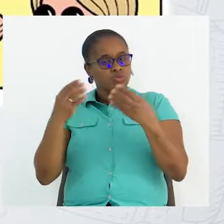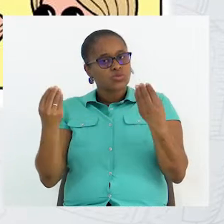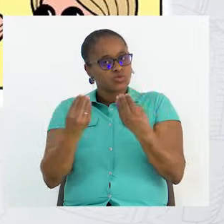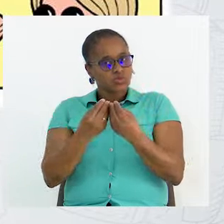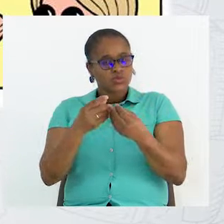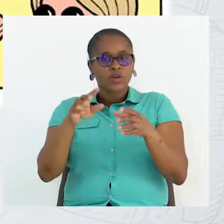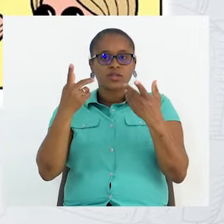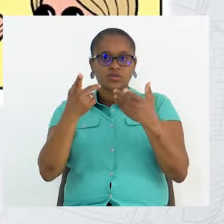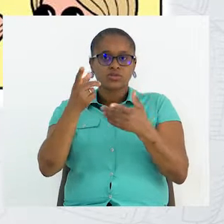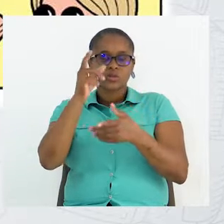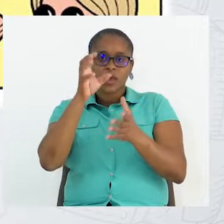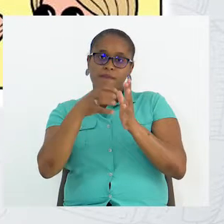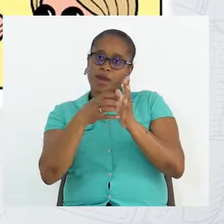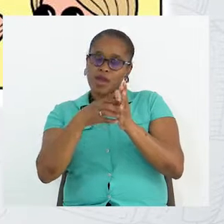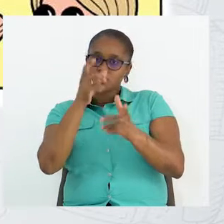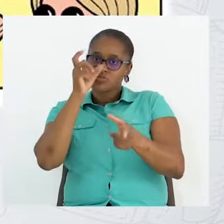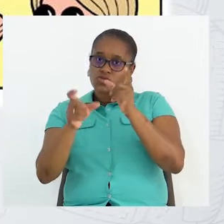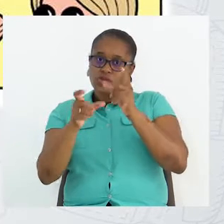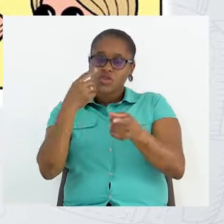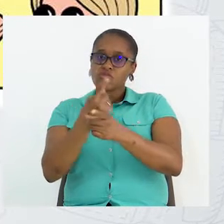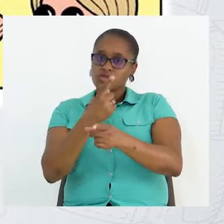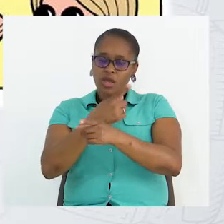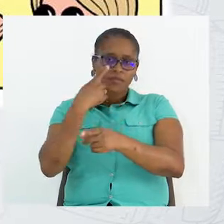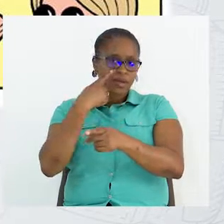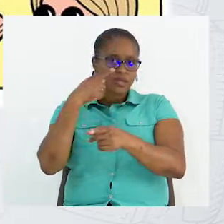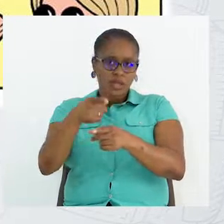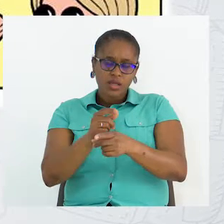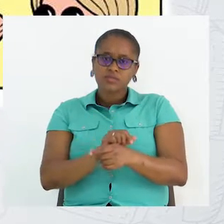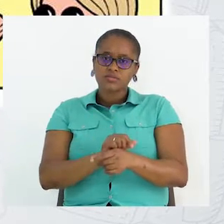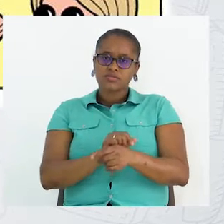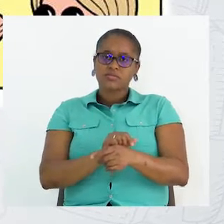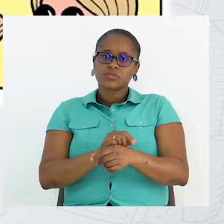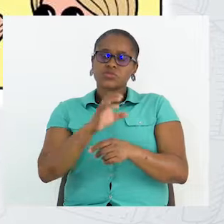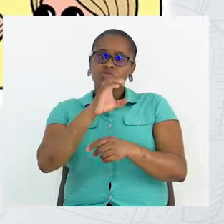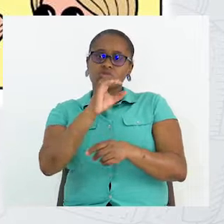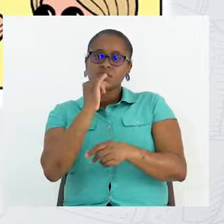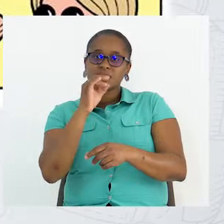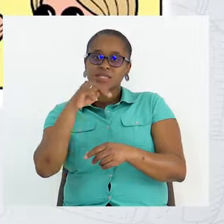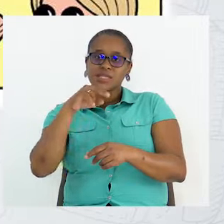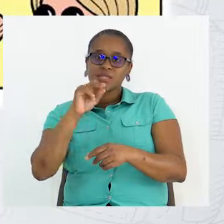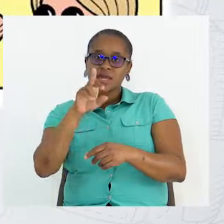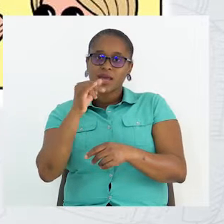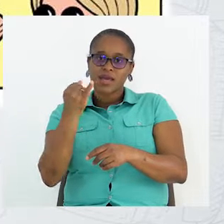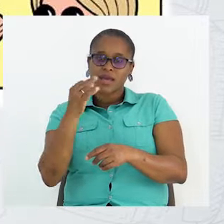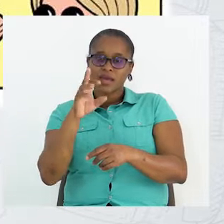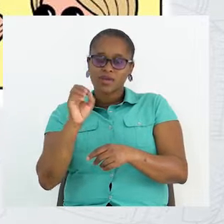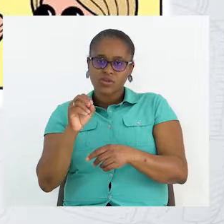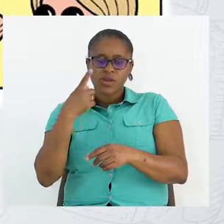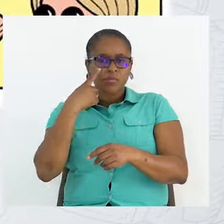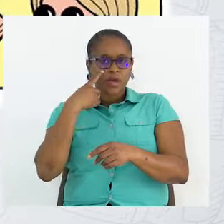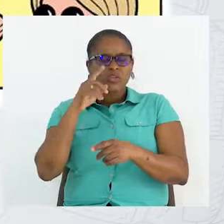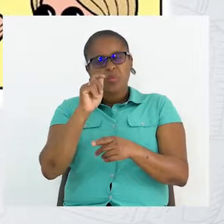as personagens ou os objetos aparecem no cenário. As personagens aparecem um bocadinho mais